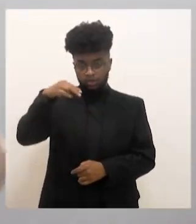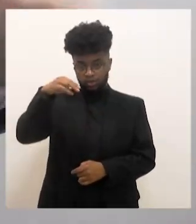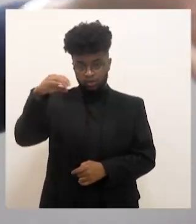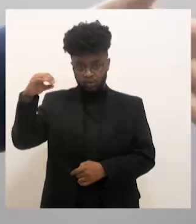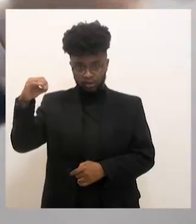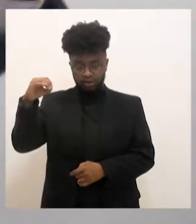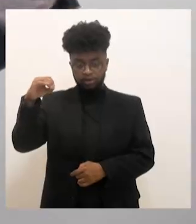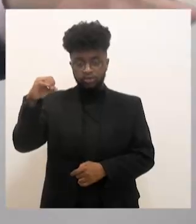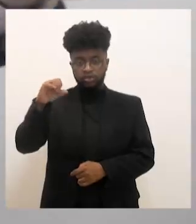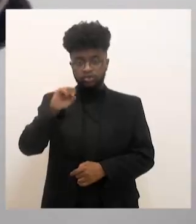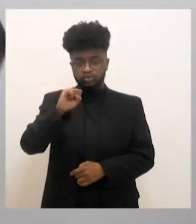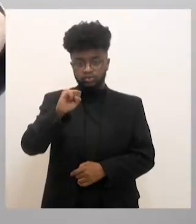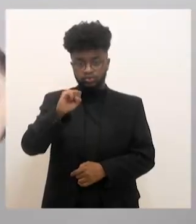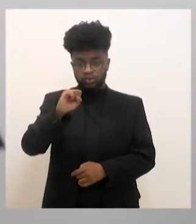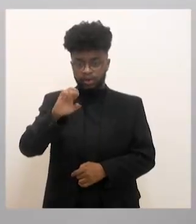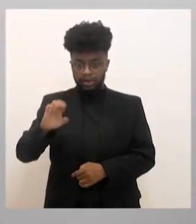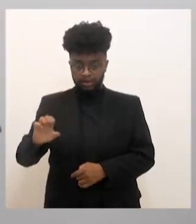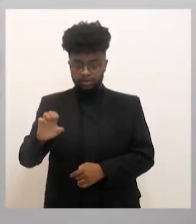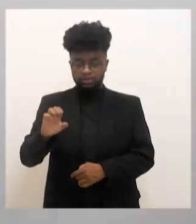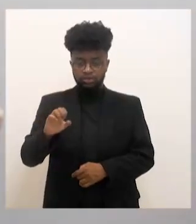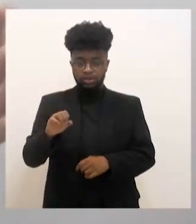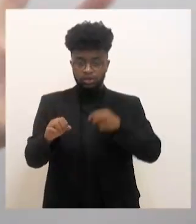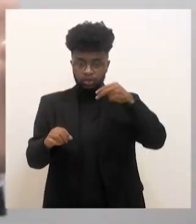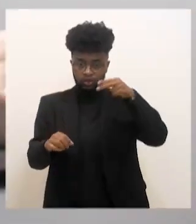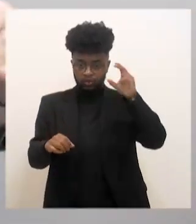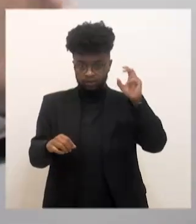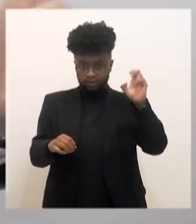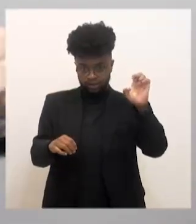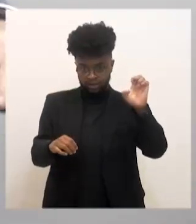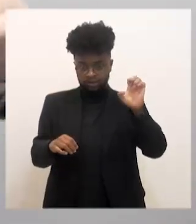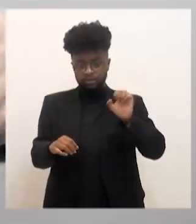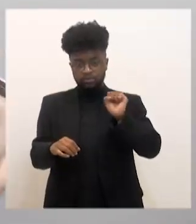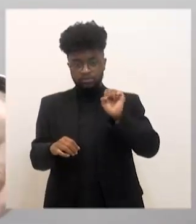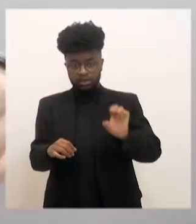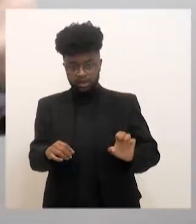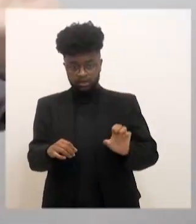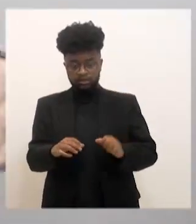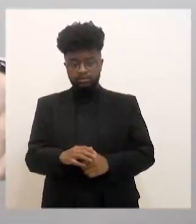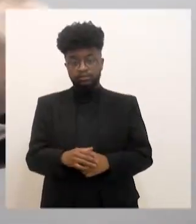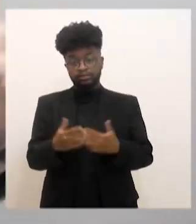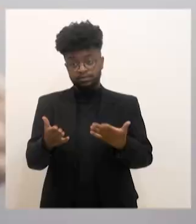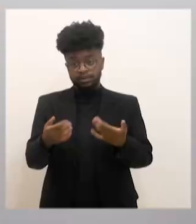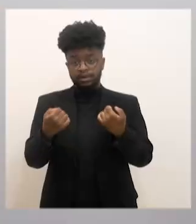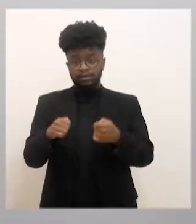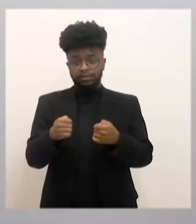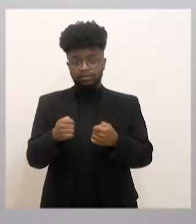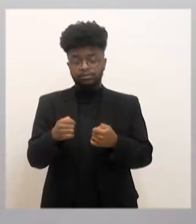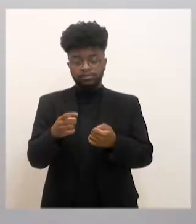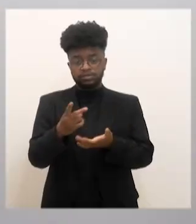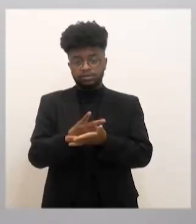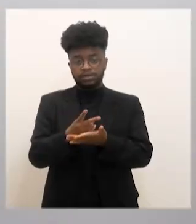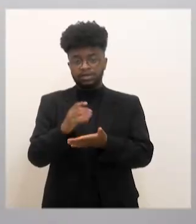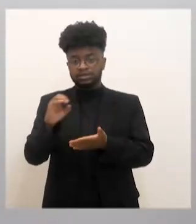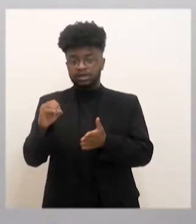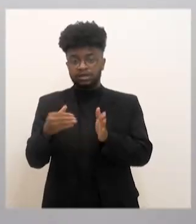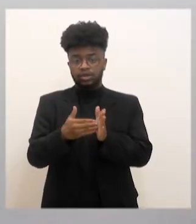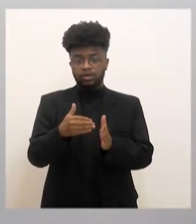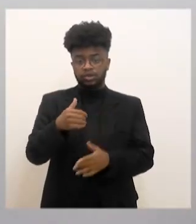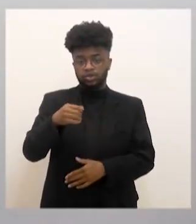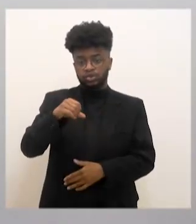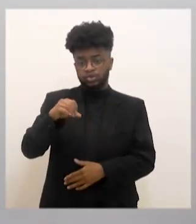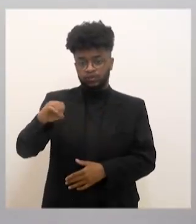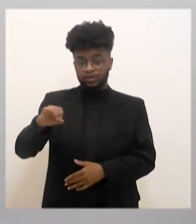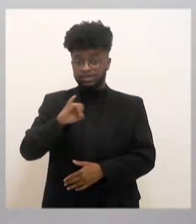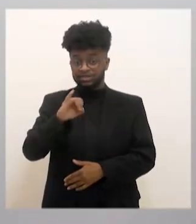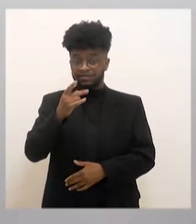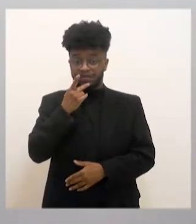Noroeste, sudoeste, nordeste e sudeste. E aí os ângulos podem ser sempre de 0 a 90. Quando diz que é